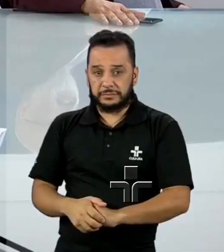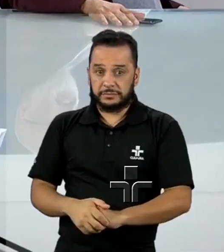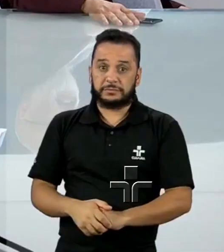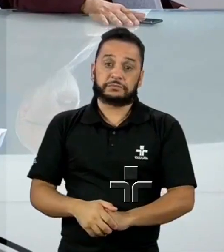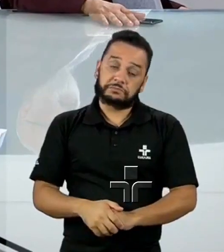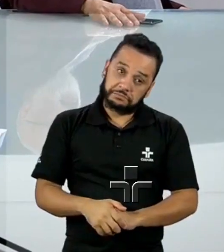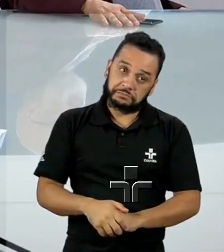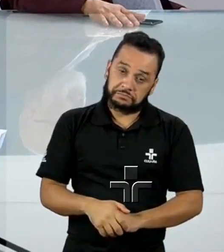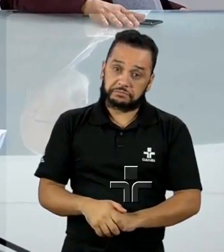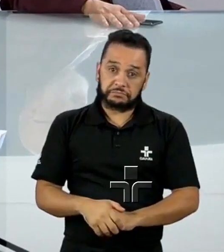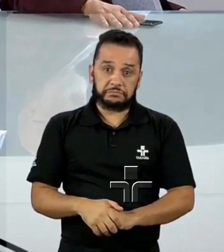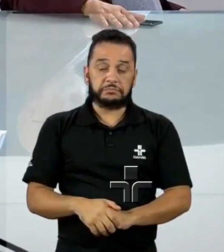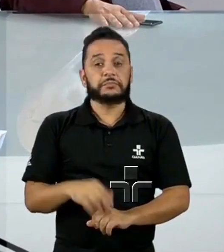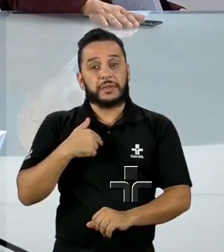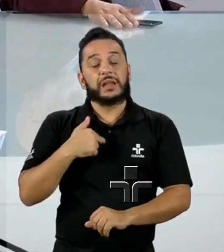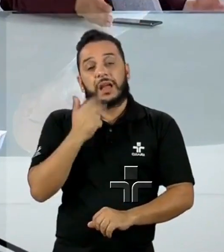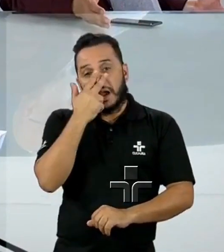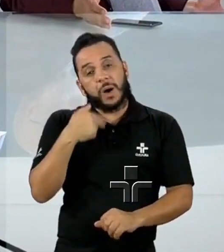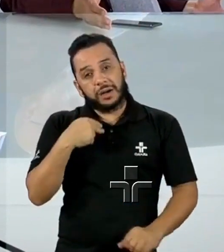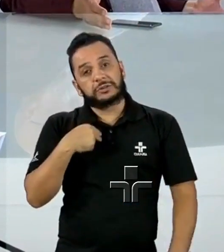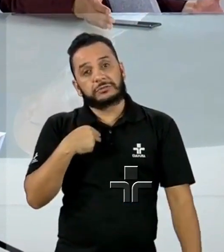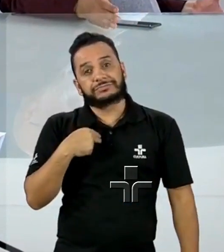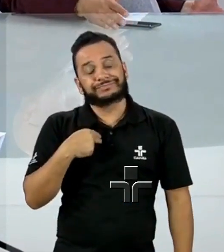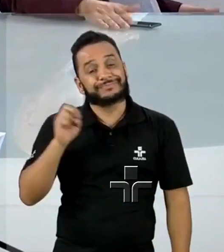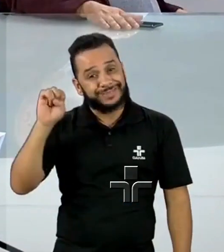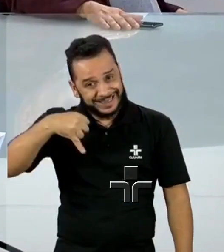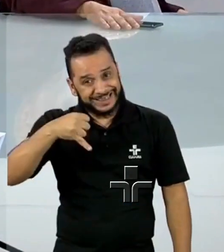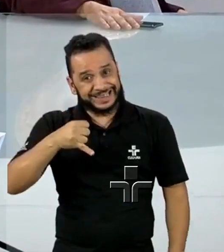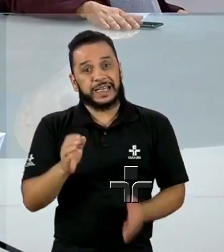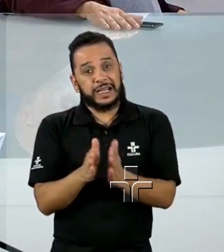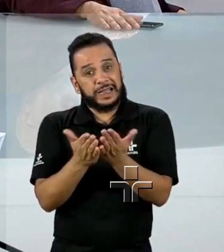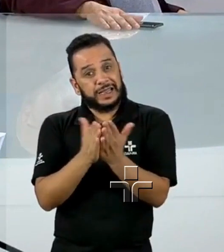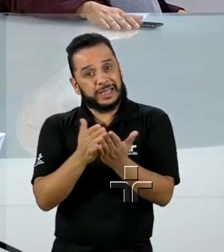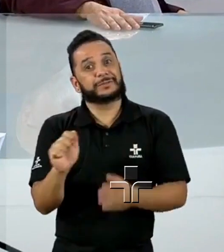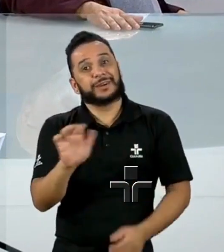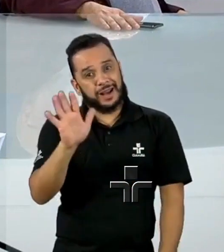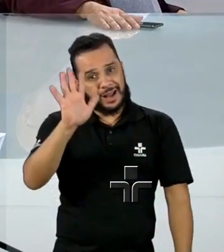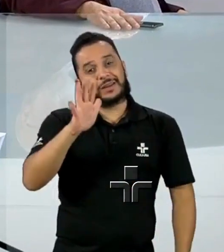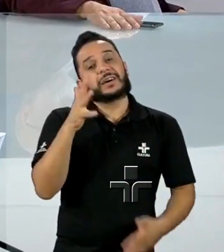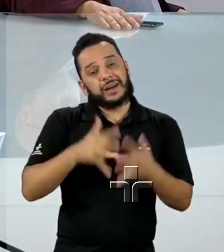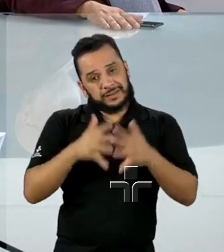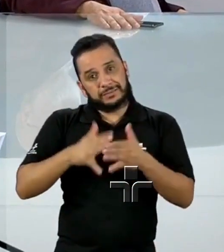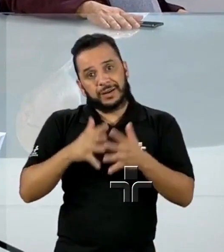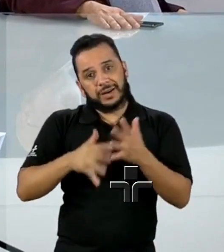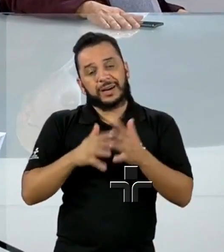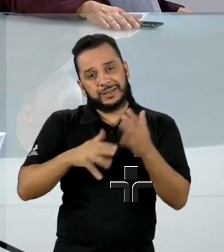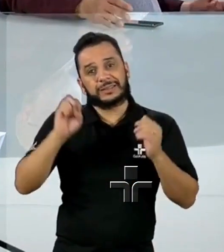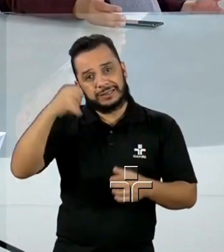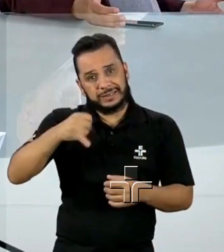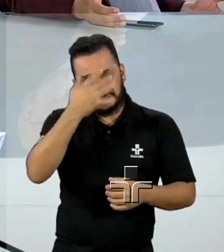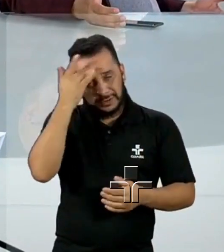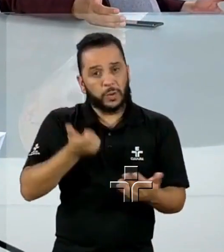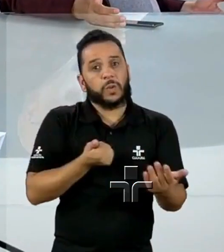Olha, eu acho que sim. Né? É claro, porque se você tem uma população que tem dificuldade